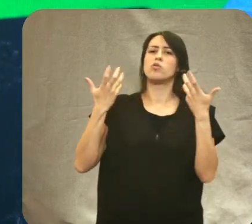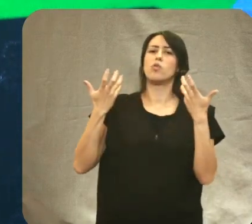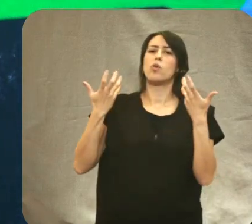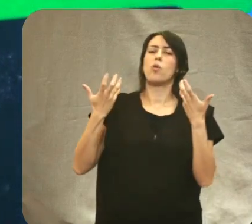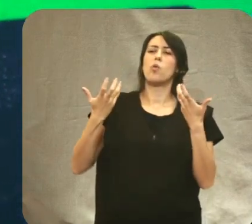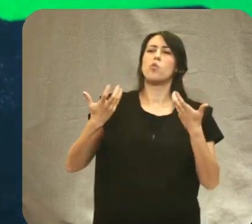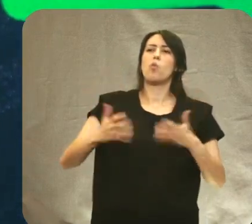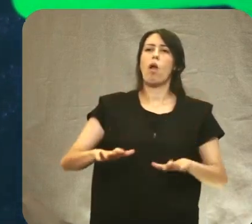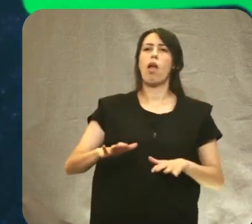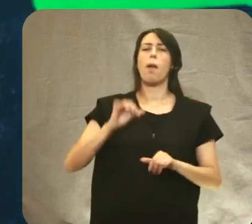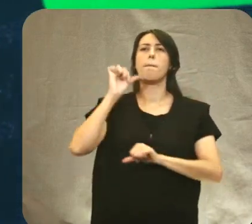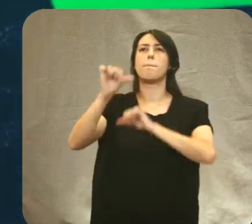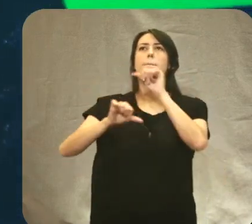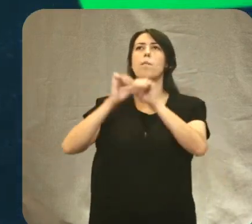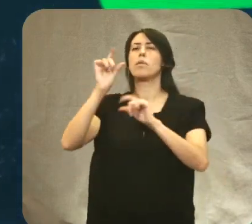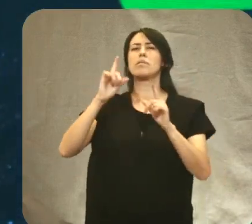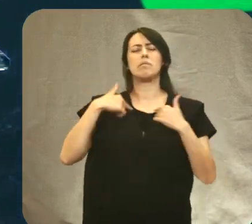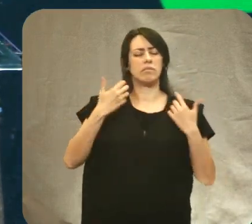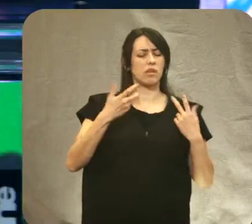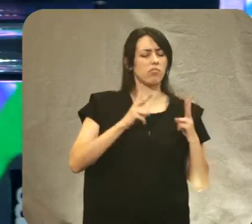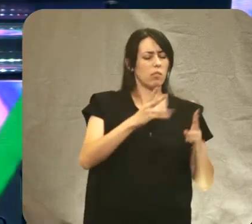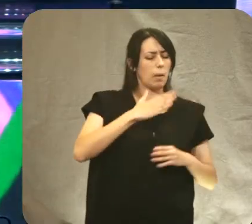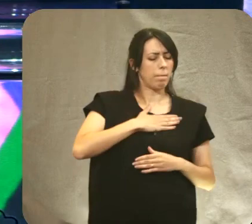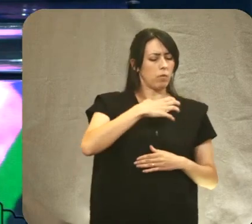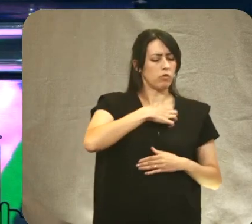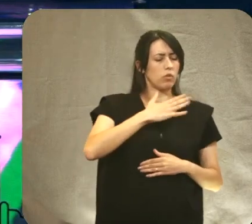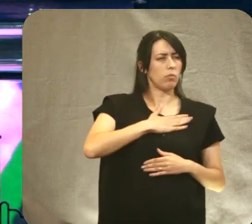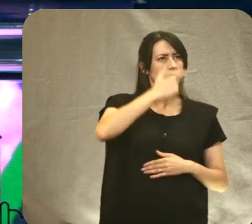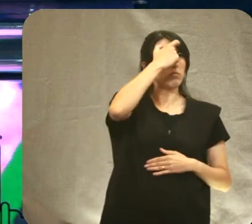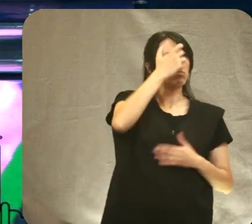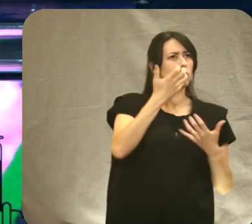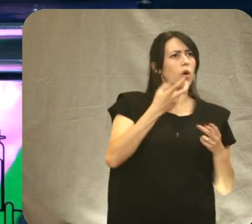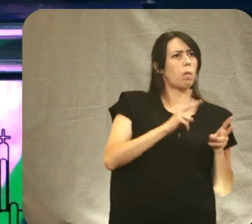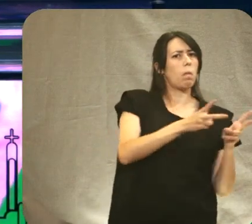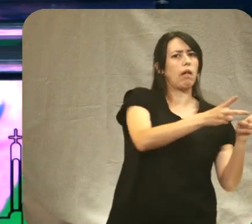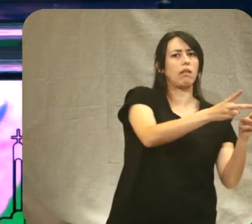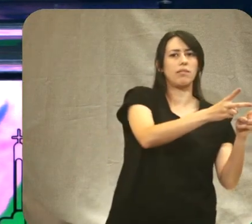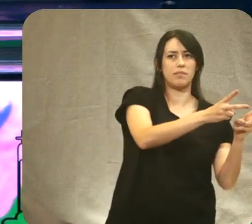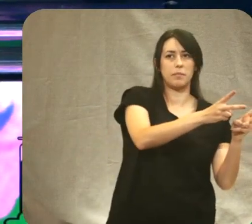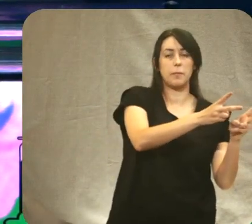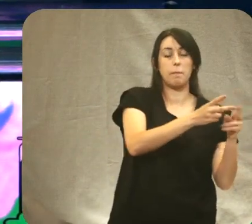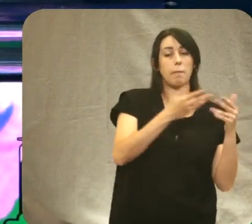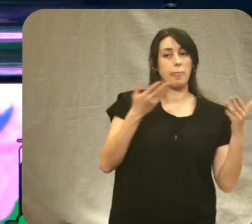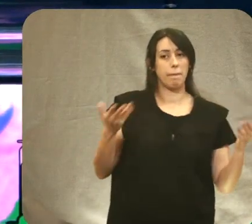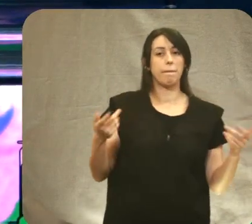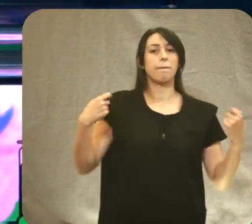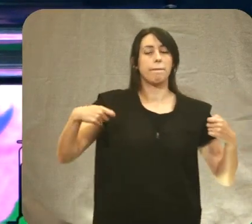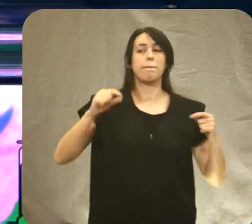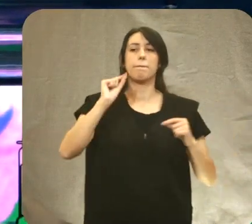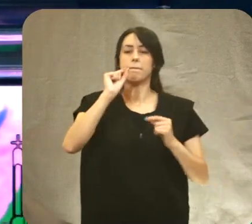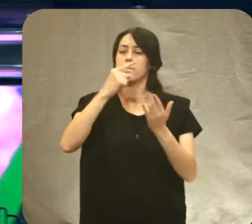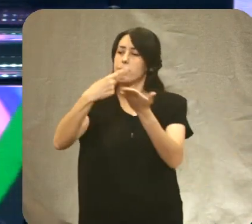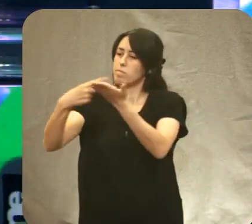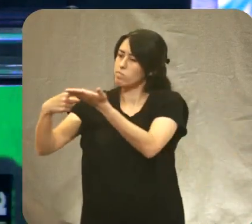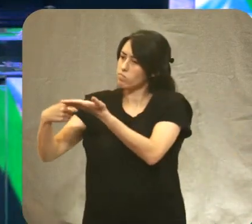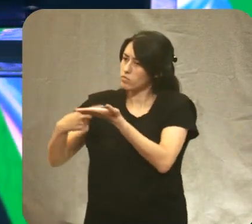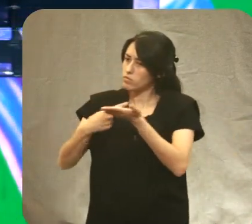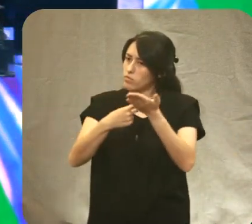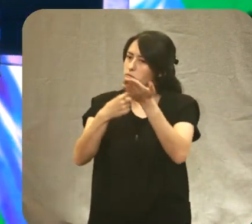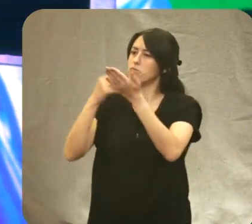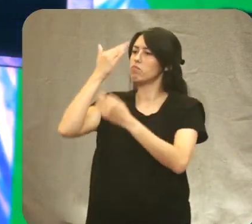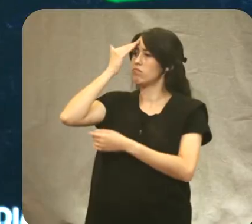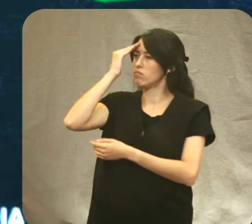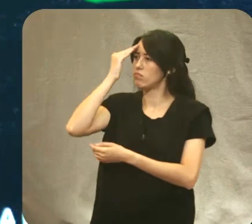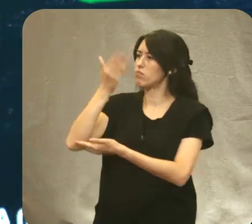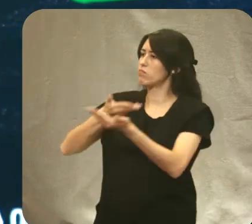seguir com as nossas ideias. Mas é nesse lugar, através de reunião, de acordo, de ajuste, de entendimento,